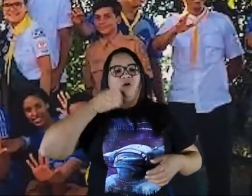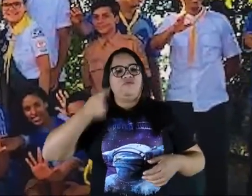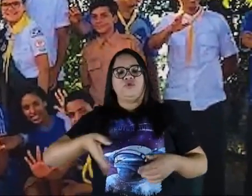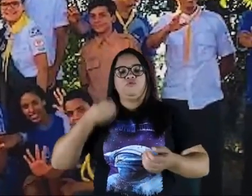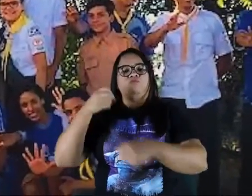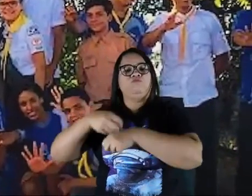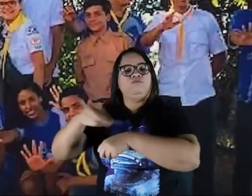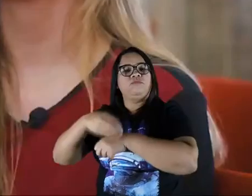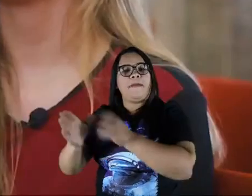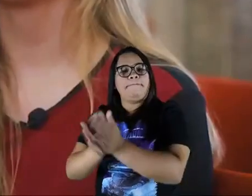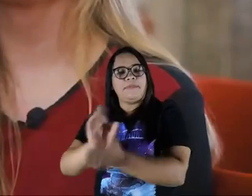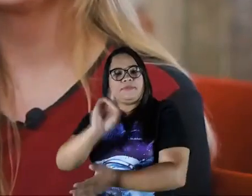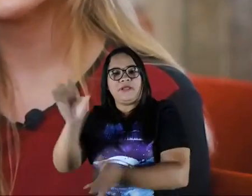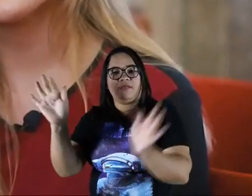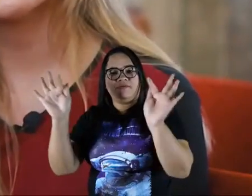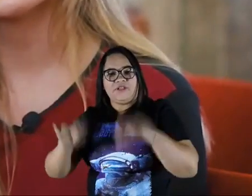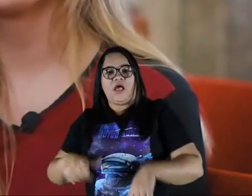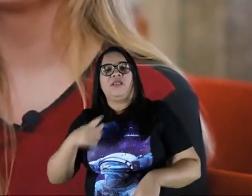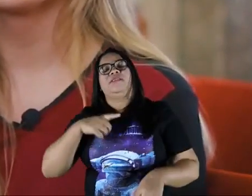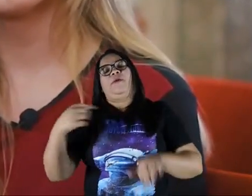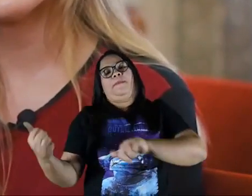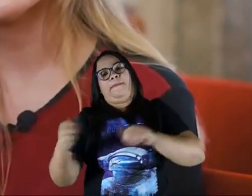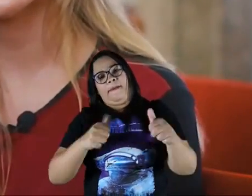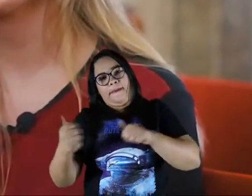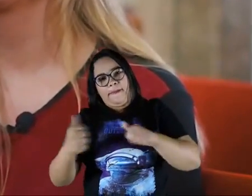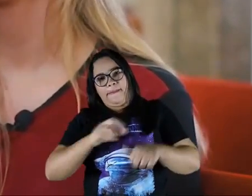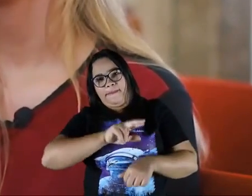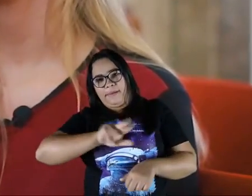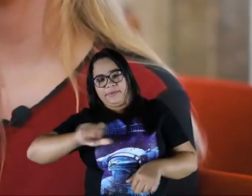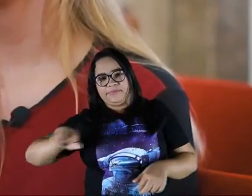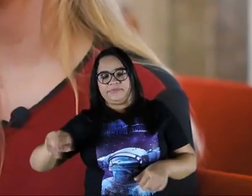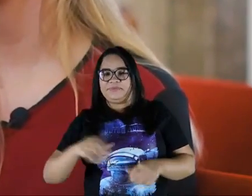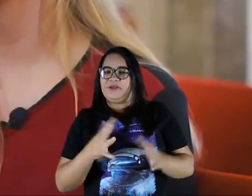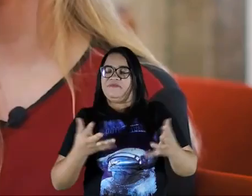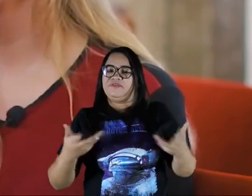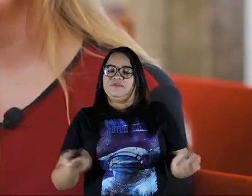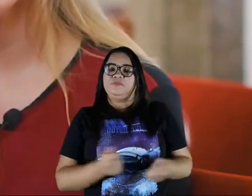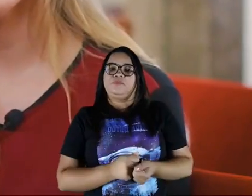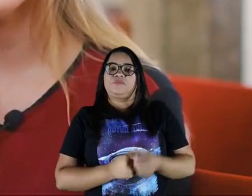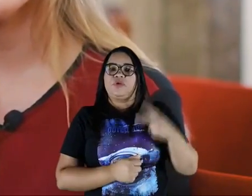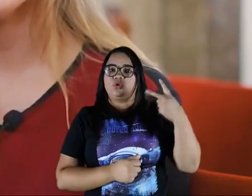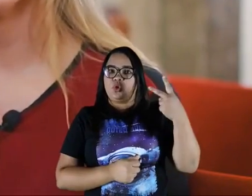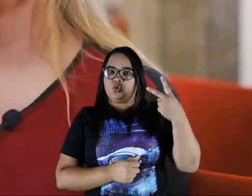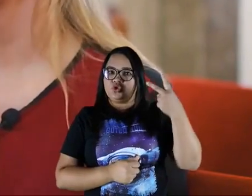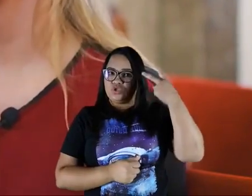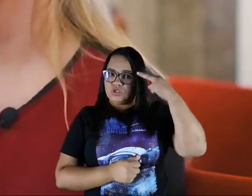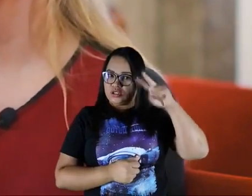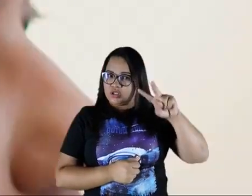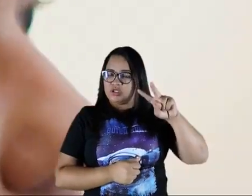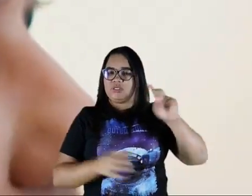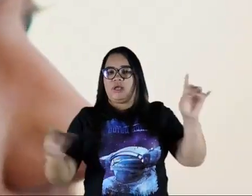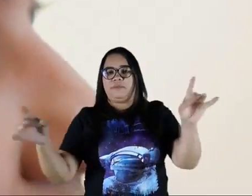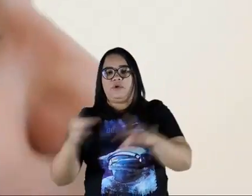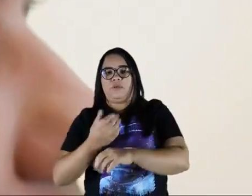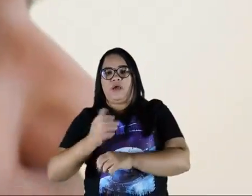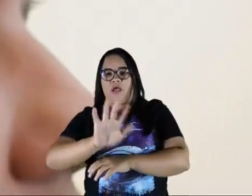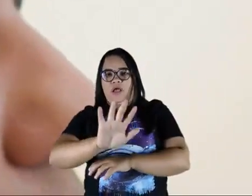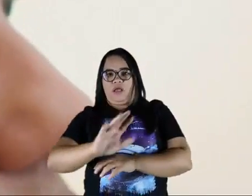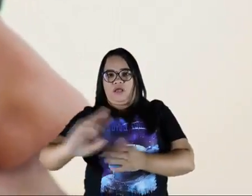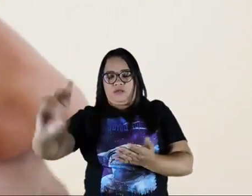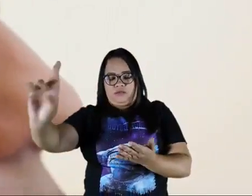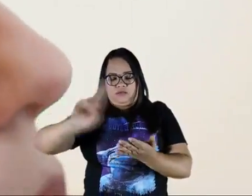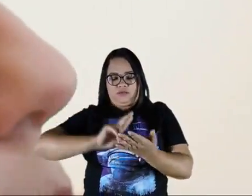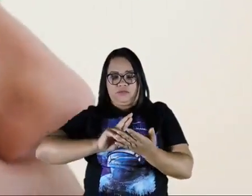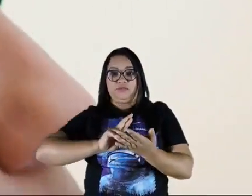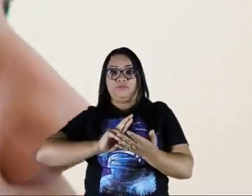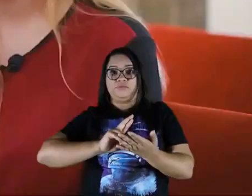dar o estudo bíblico. No final a gente teve vários batismos, que foi maravilhoso. E depois de 2 dias que eu voltei do Caleb, eu recebi